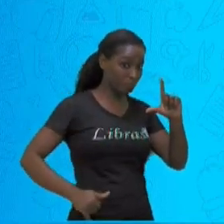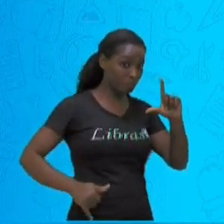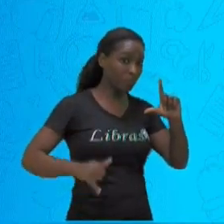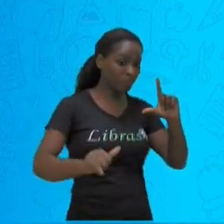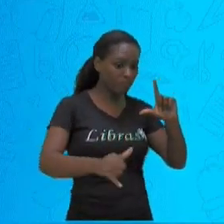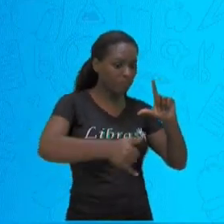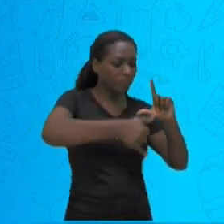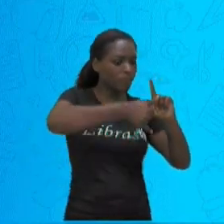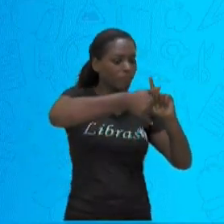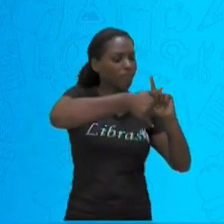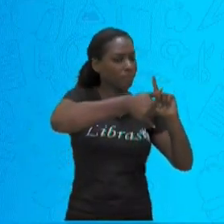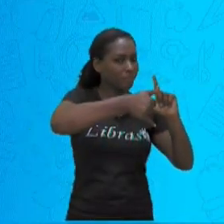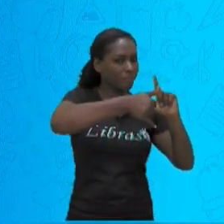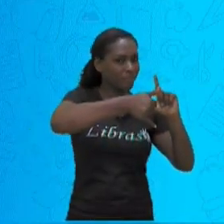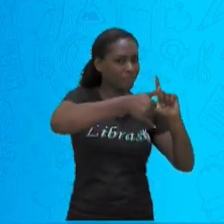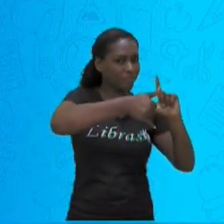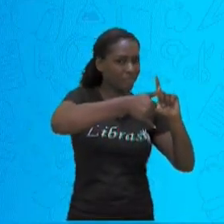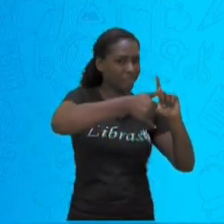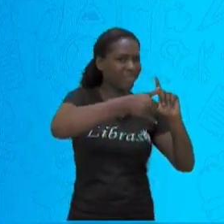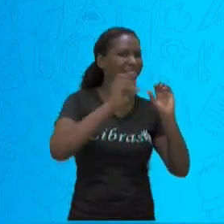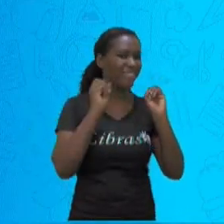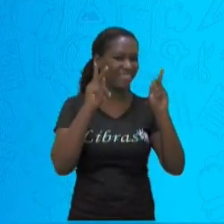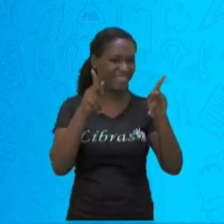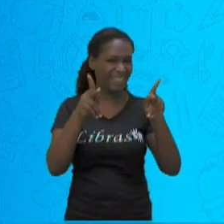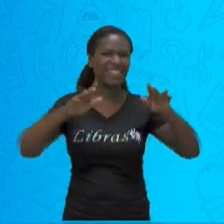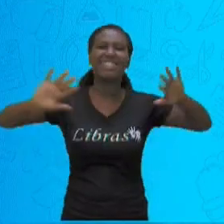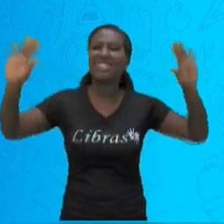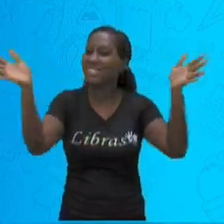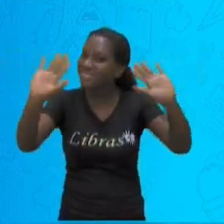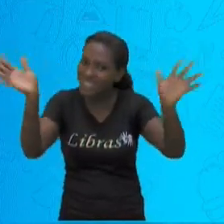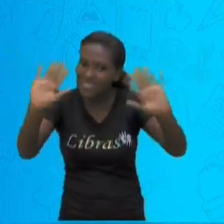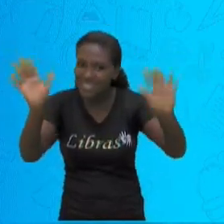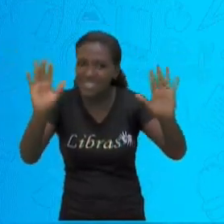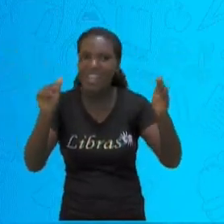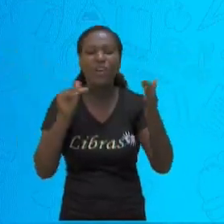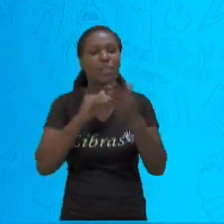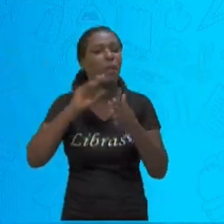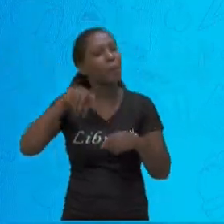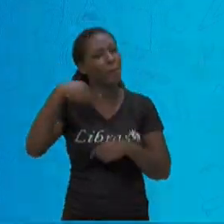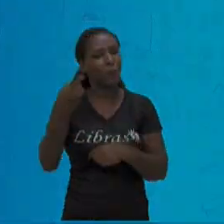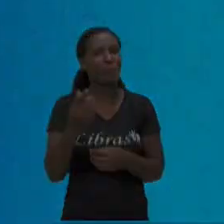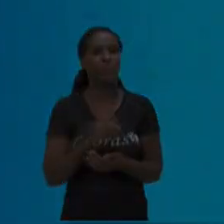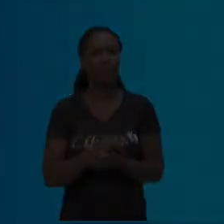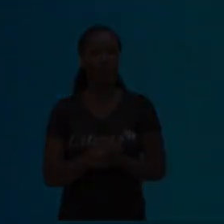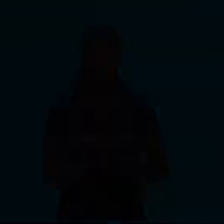que aparece no canto da tela. Ok? Tchau, tchau, até a próxima.